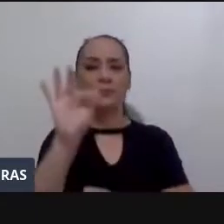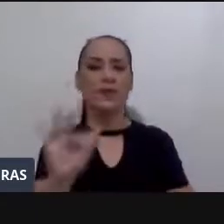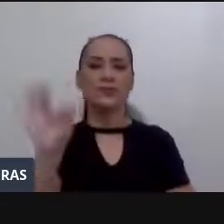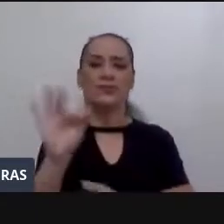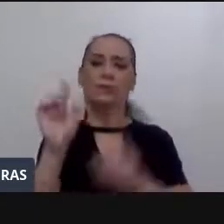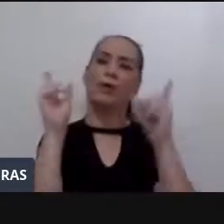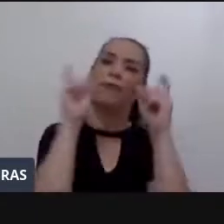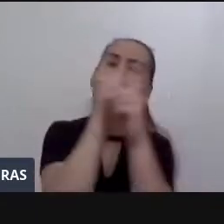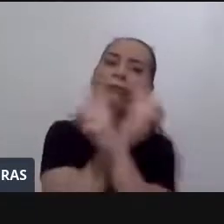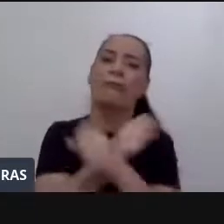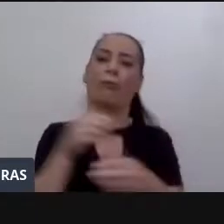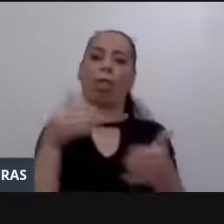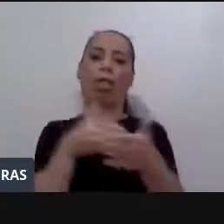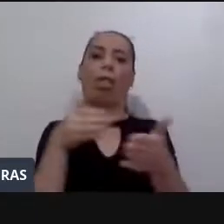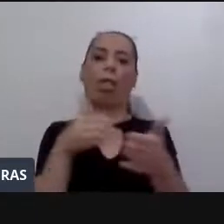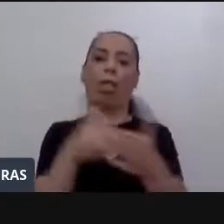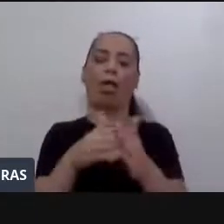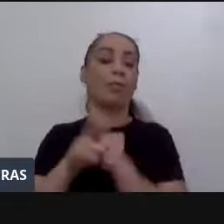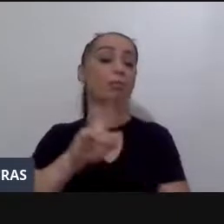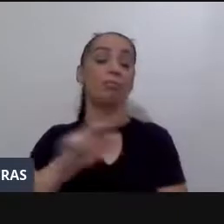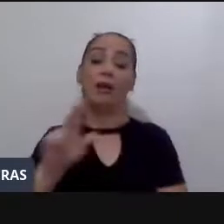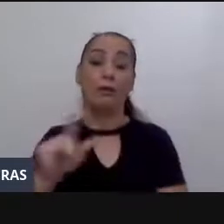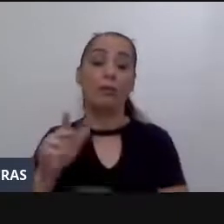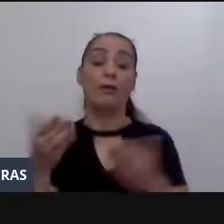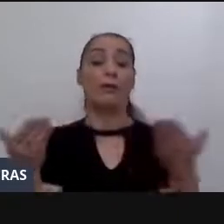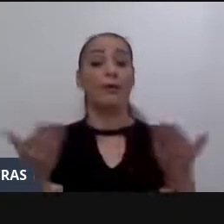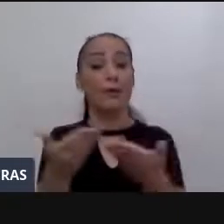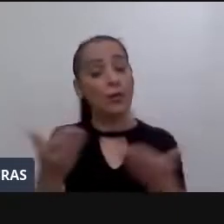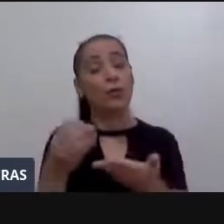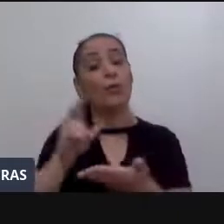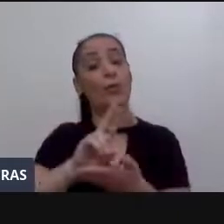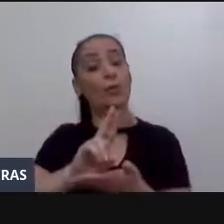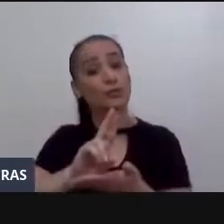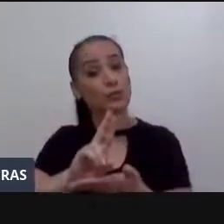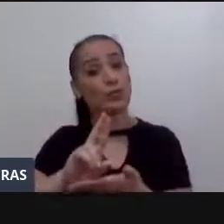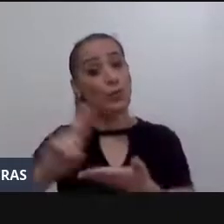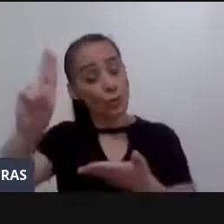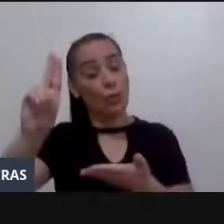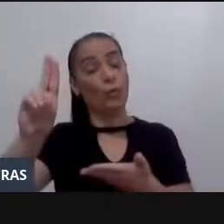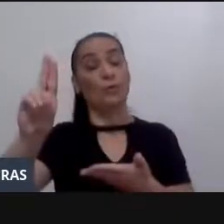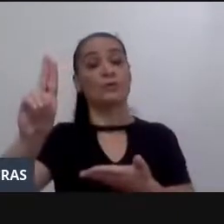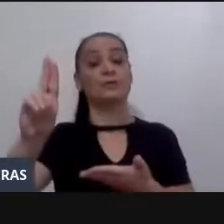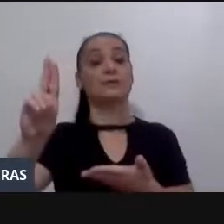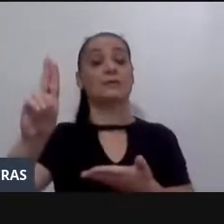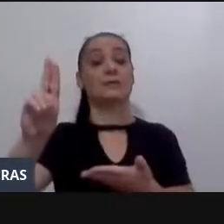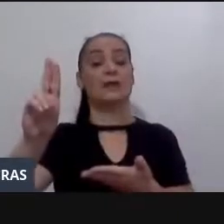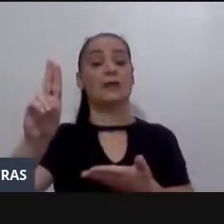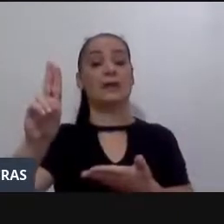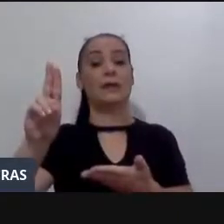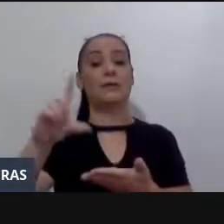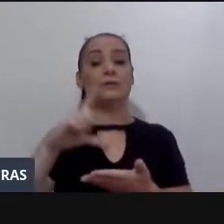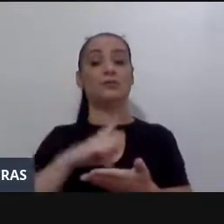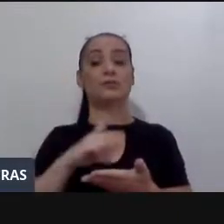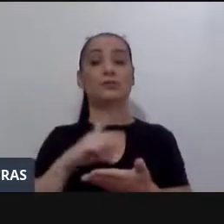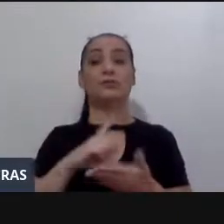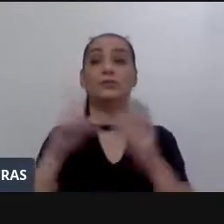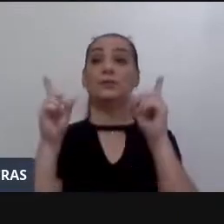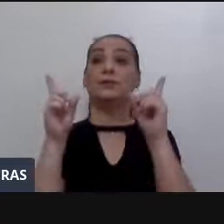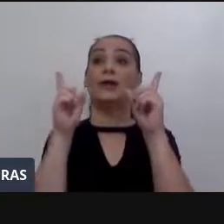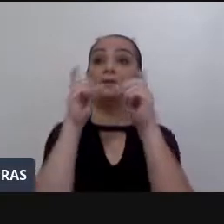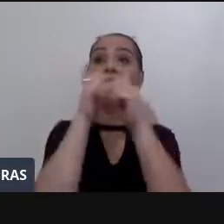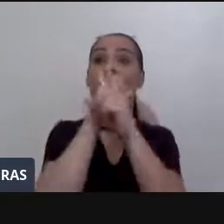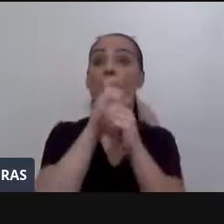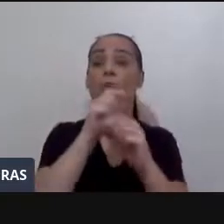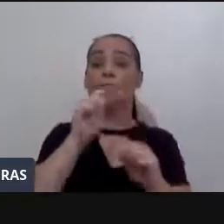universidades, primeiro, hoje, a universidade passa por uma uma dificuldades materiais